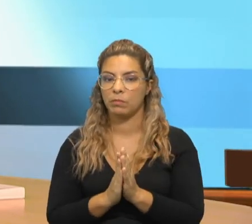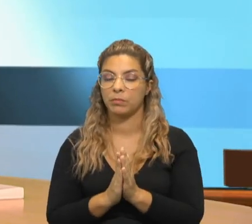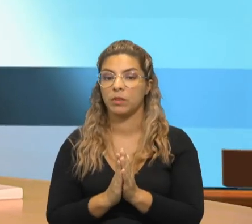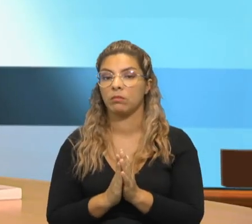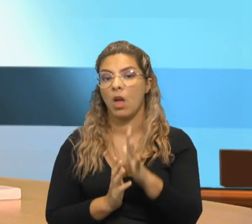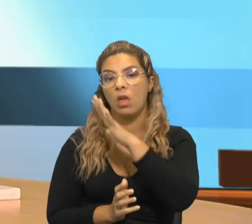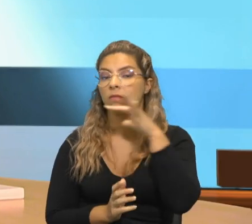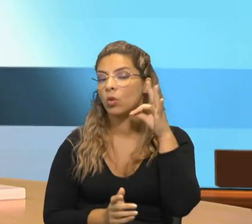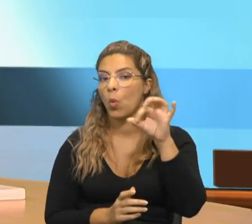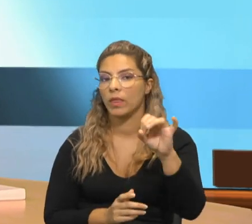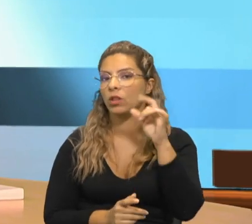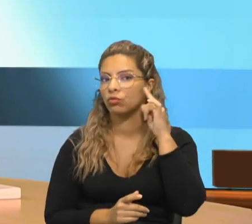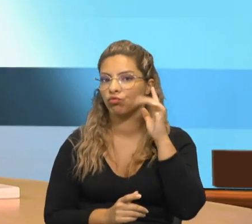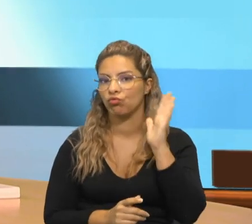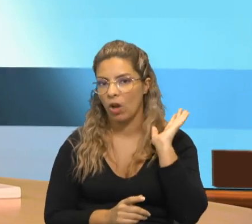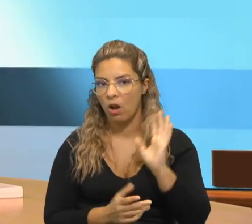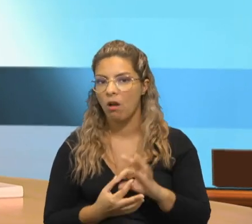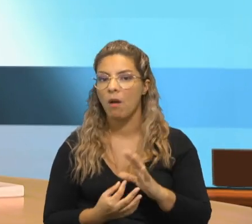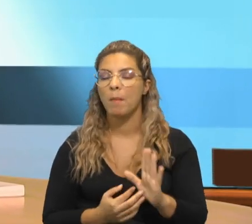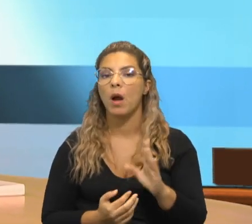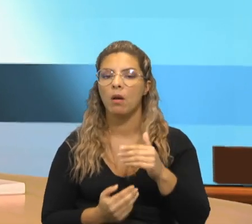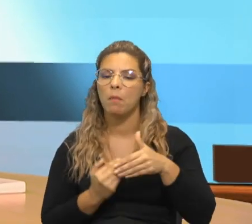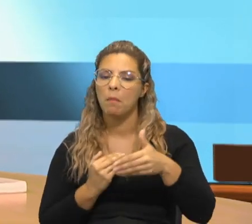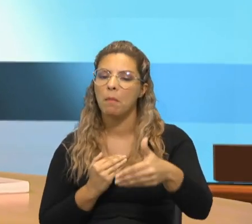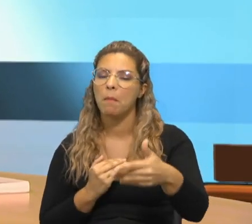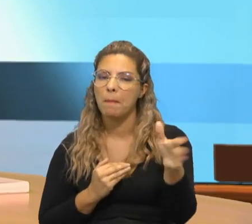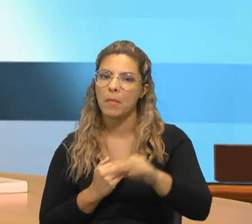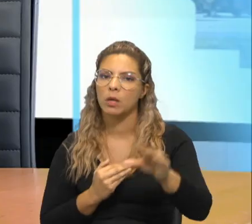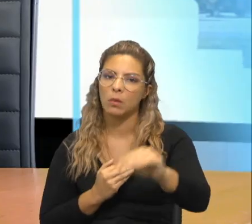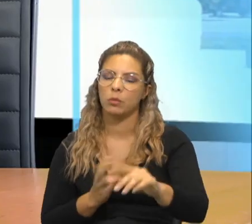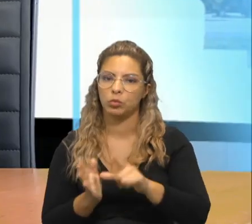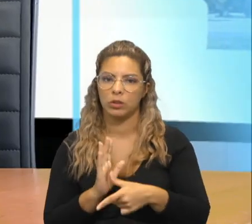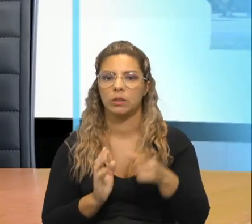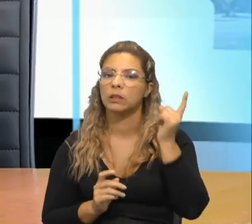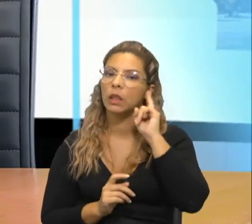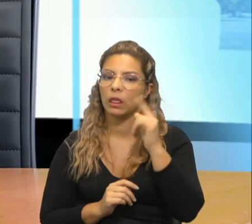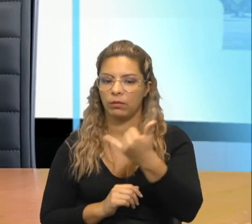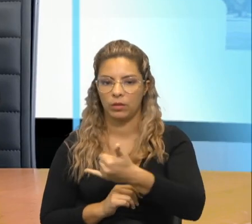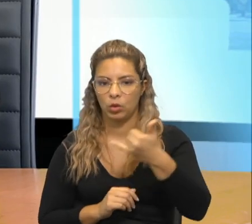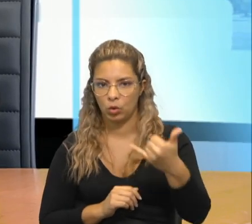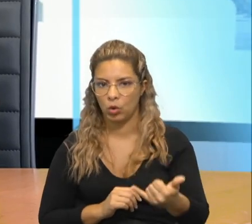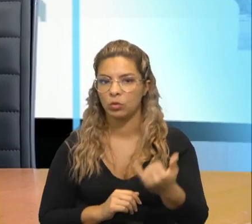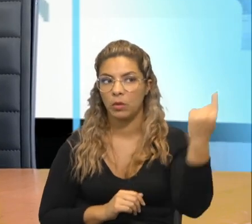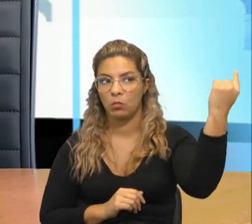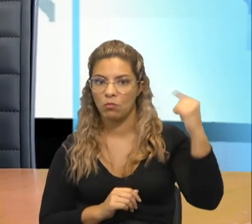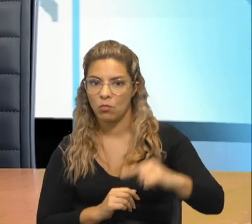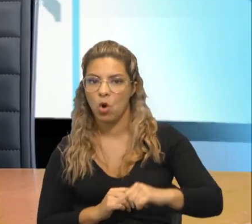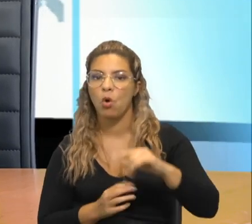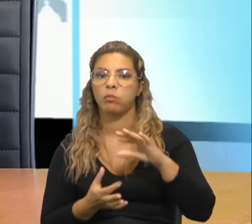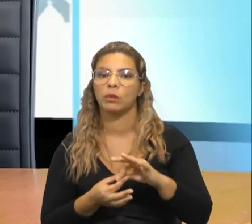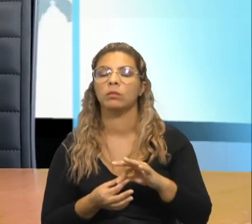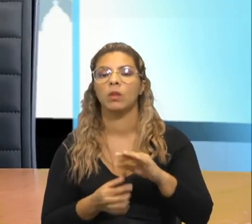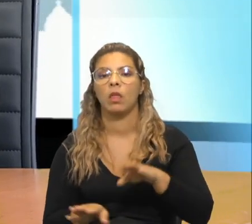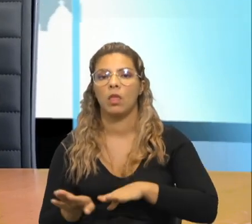anos. Outros projetos vão assinalar também? Exatamente. Dia 22, por causa da agenda do Superior Geral, ele veio da Itália e